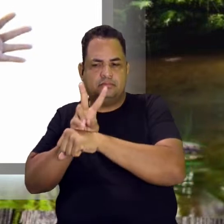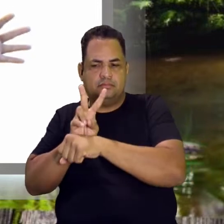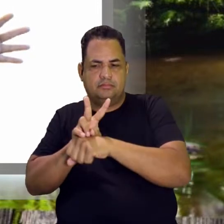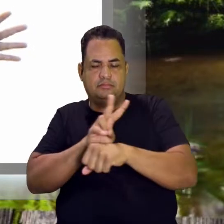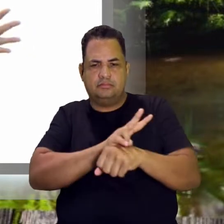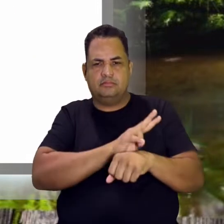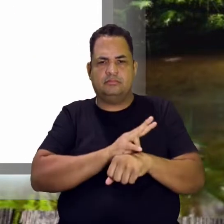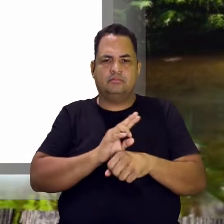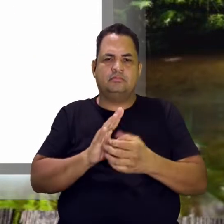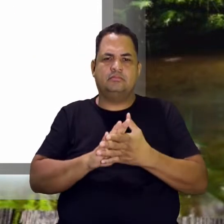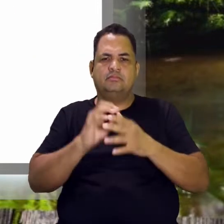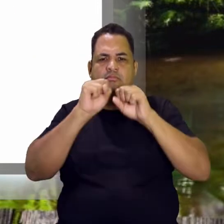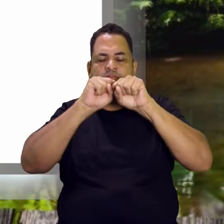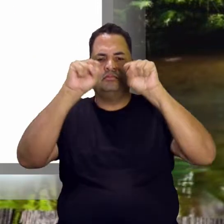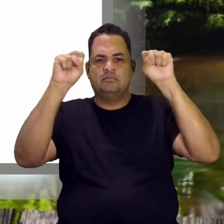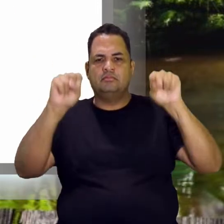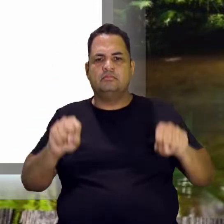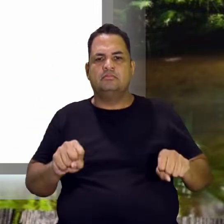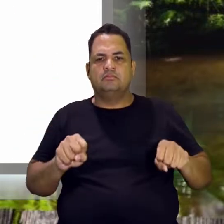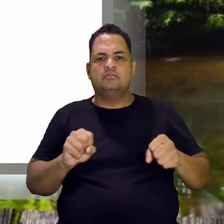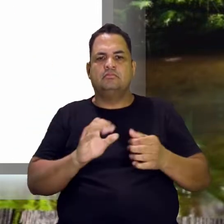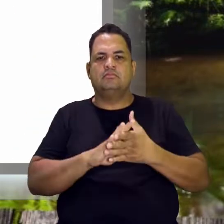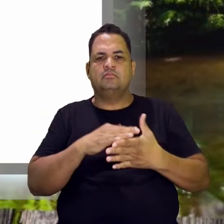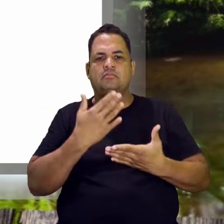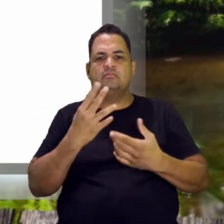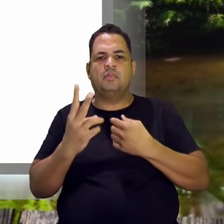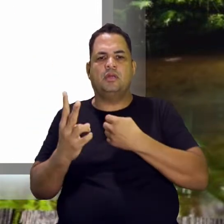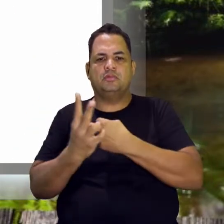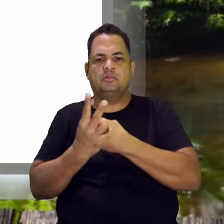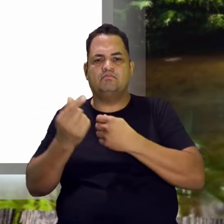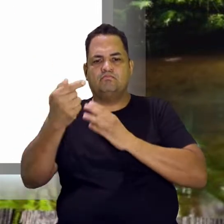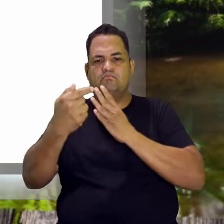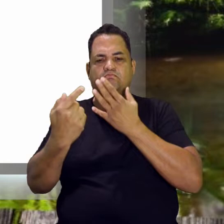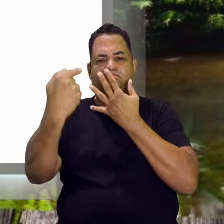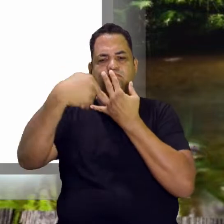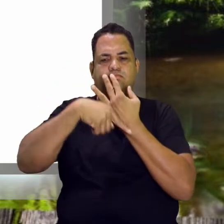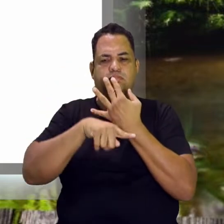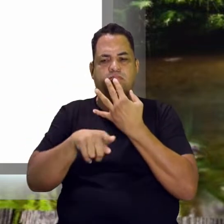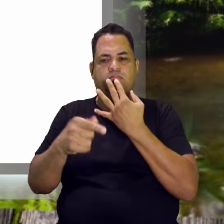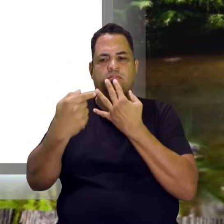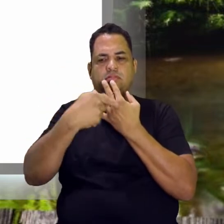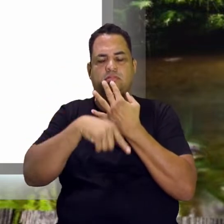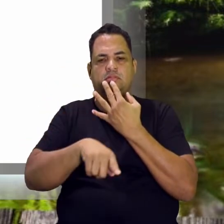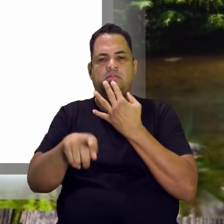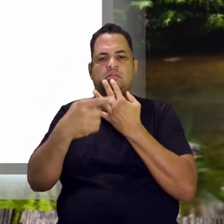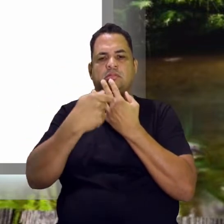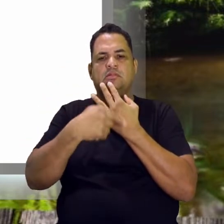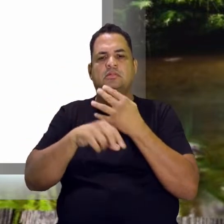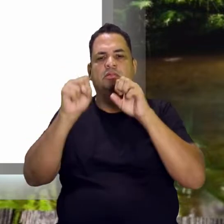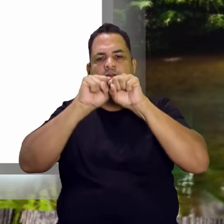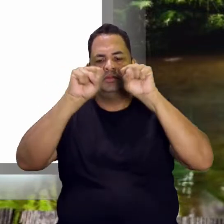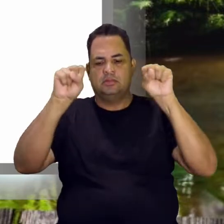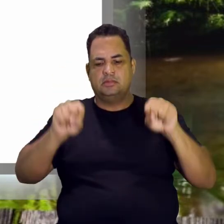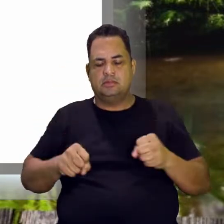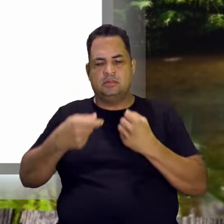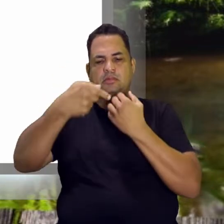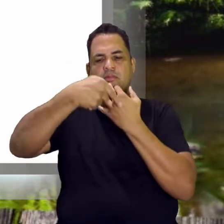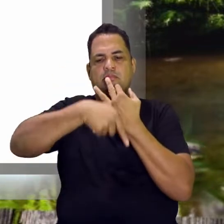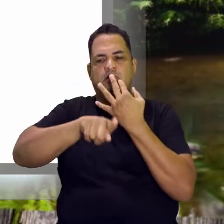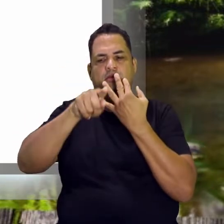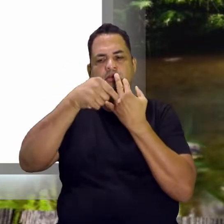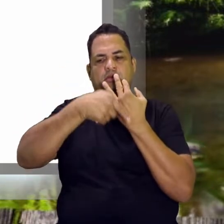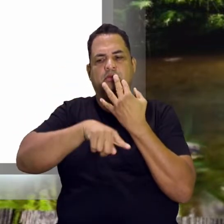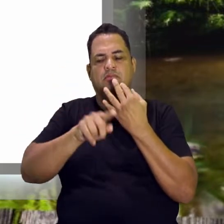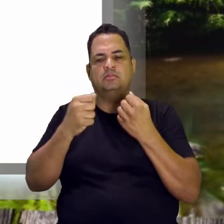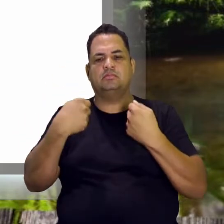muito bem de um sistema que é o nosso defensor, que tem os nossos soldadinhos, chamado de sistema imunológico.